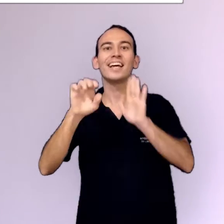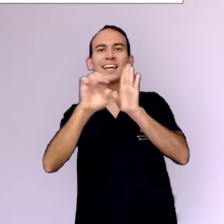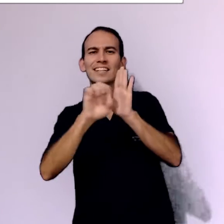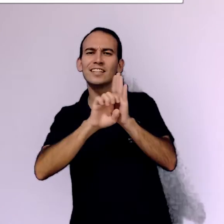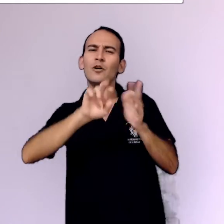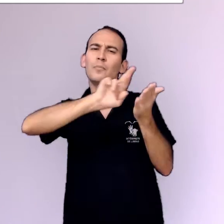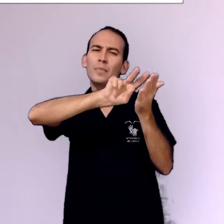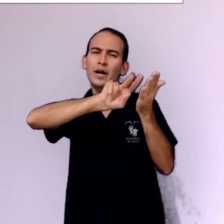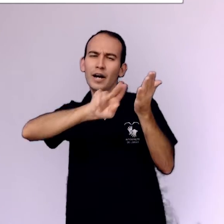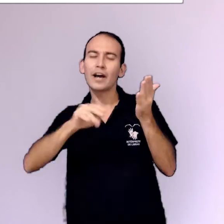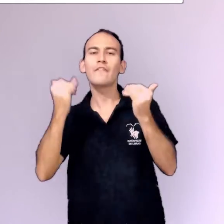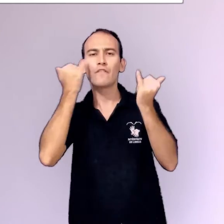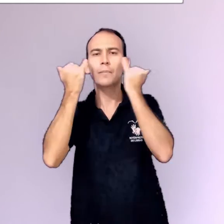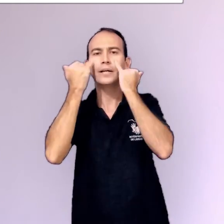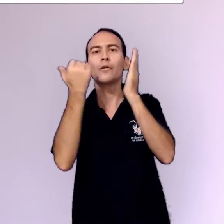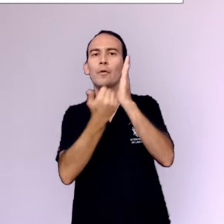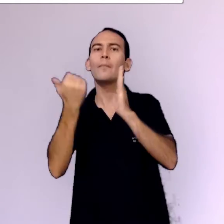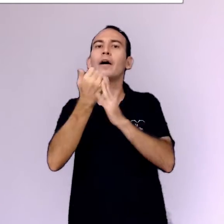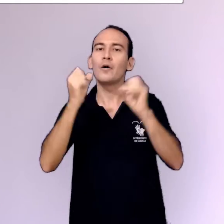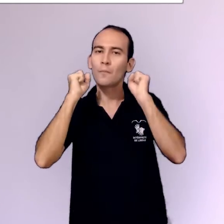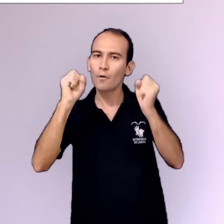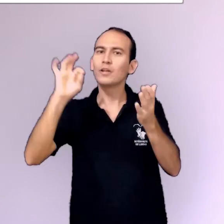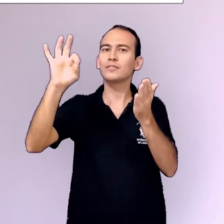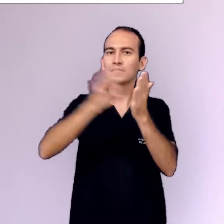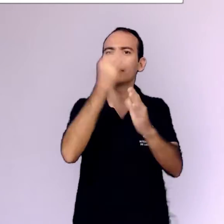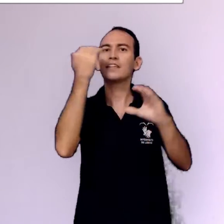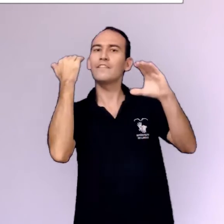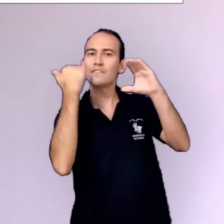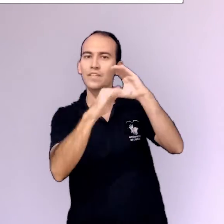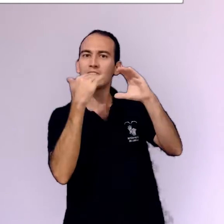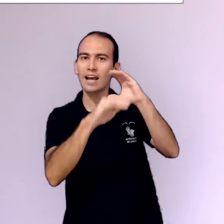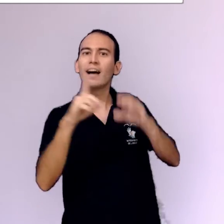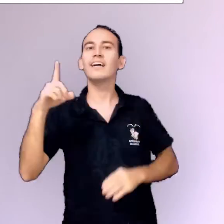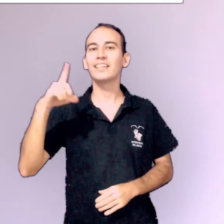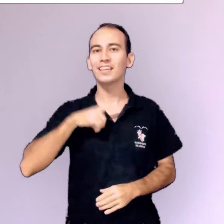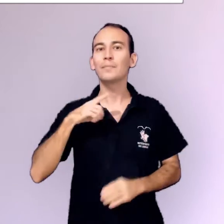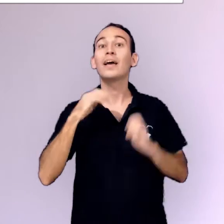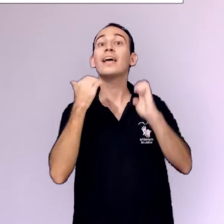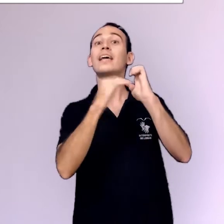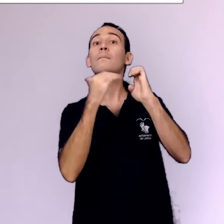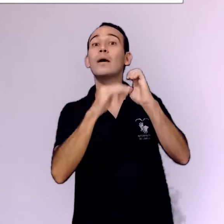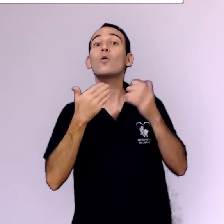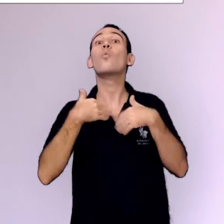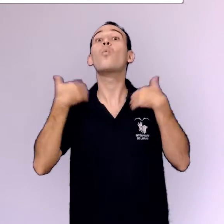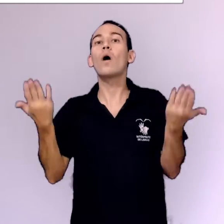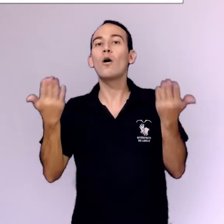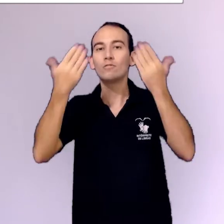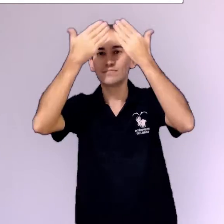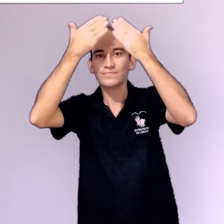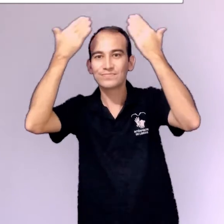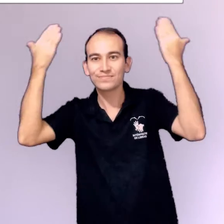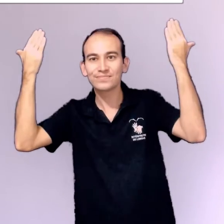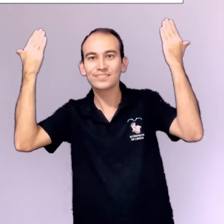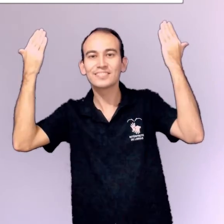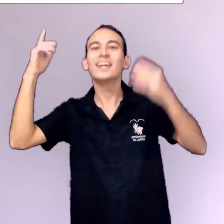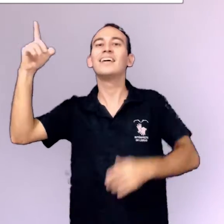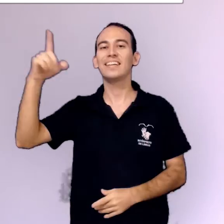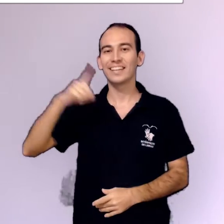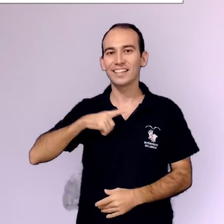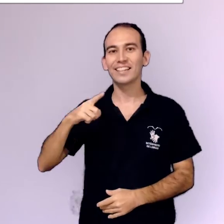cead.ufes.br, ler o edital, preencher a ficha de inscrição e enviar para o e-mail